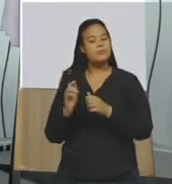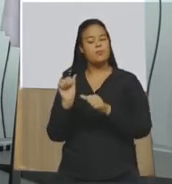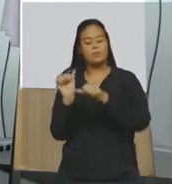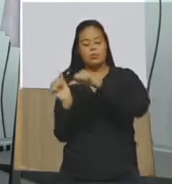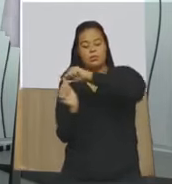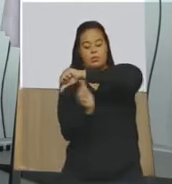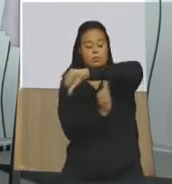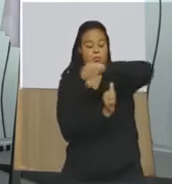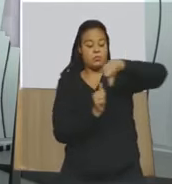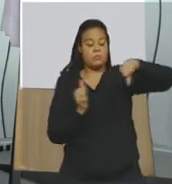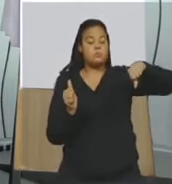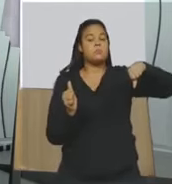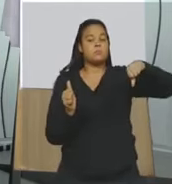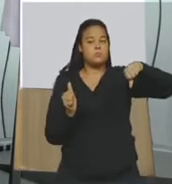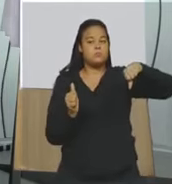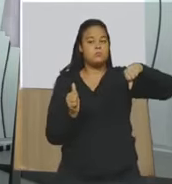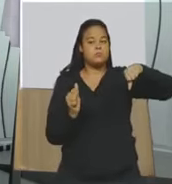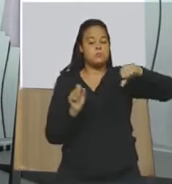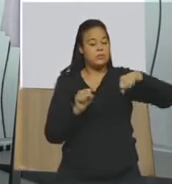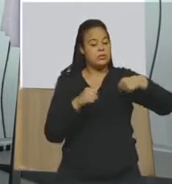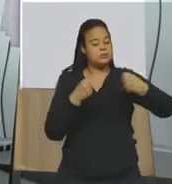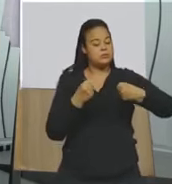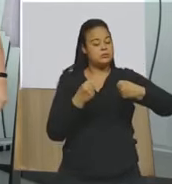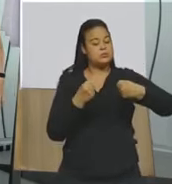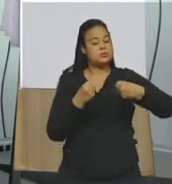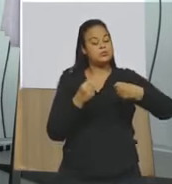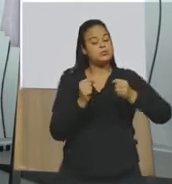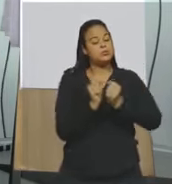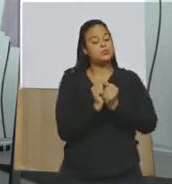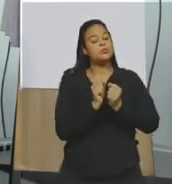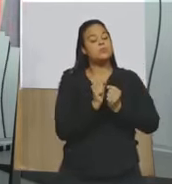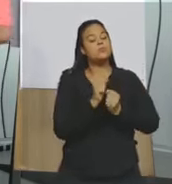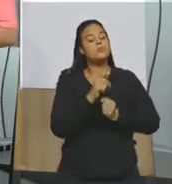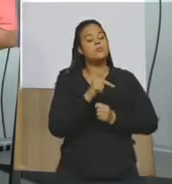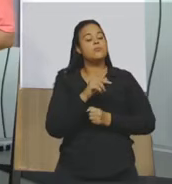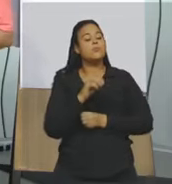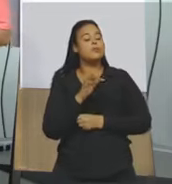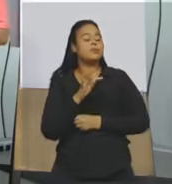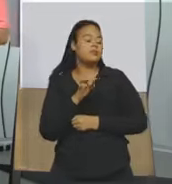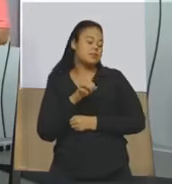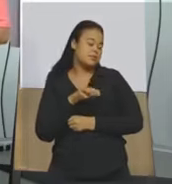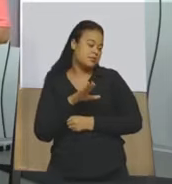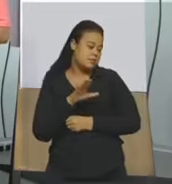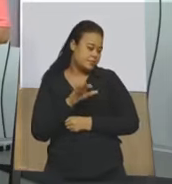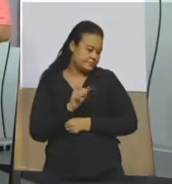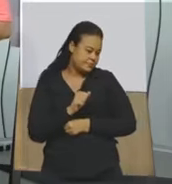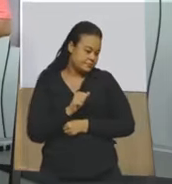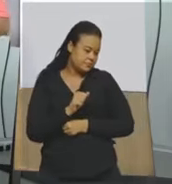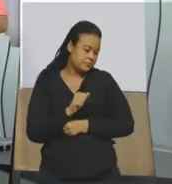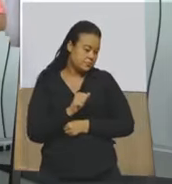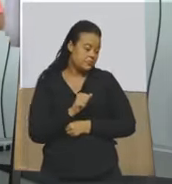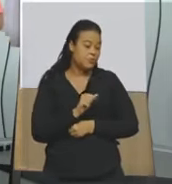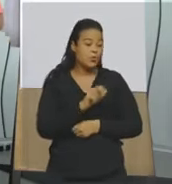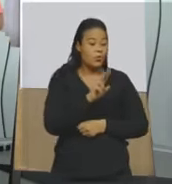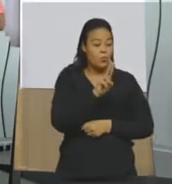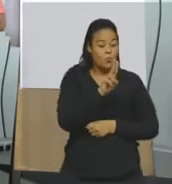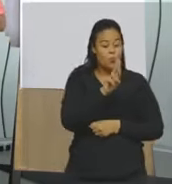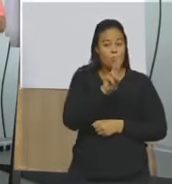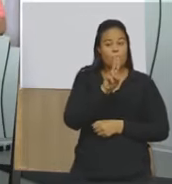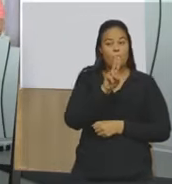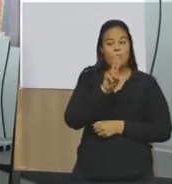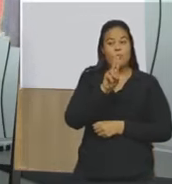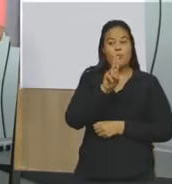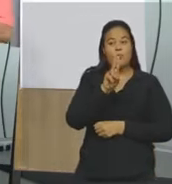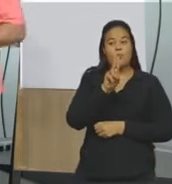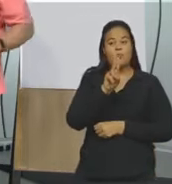posição a resistência, perdão, e a potência. Então, vai ficar resistência igual U ao quadrado dividido por